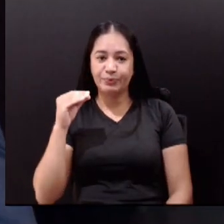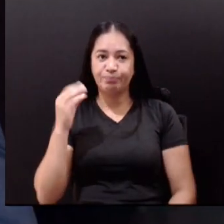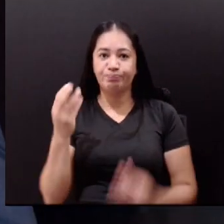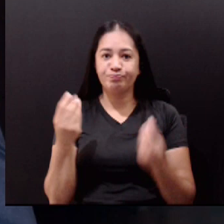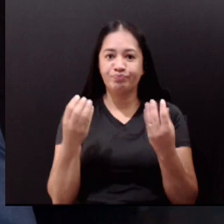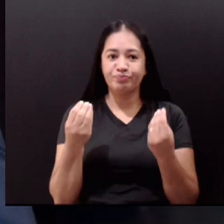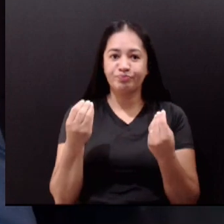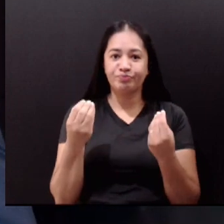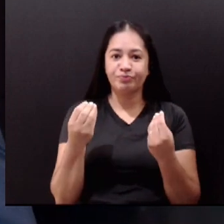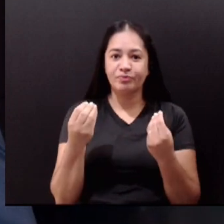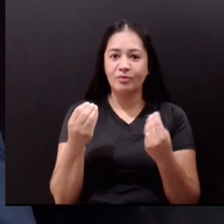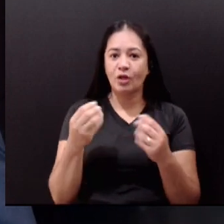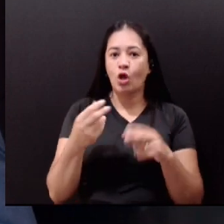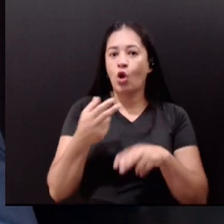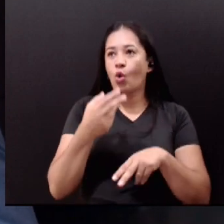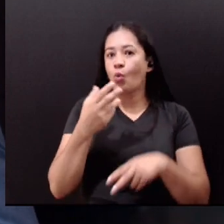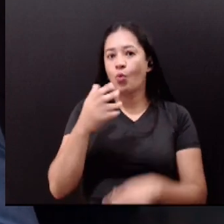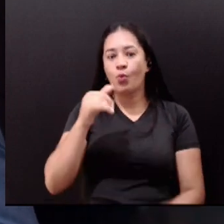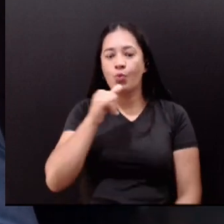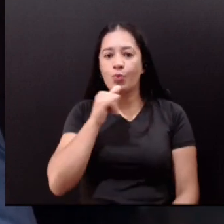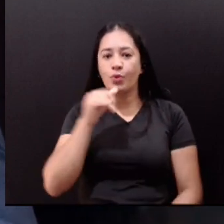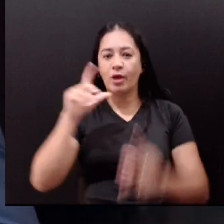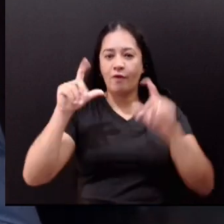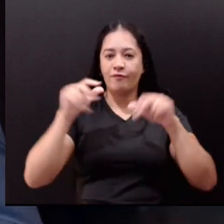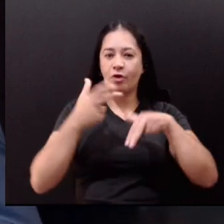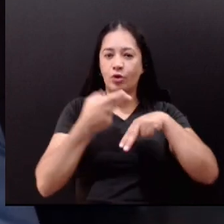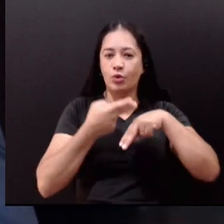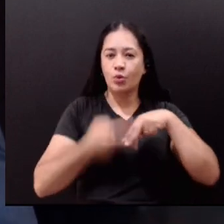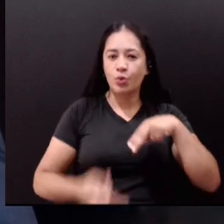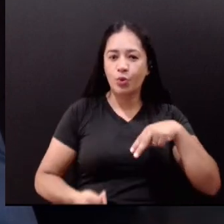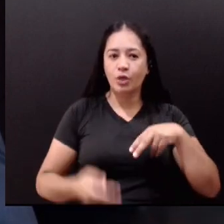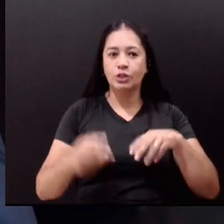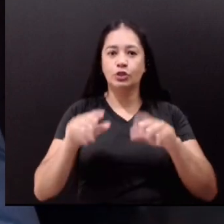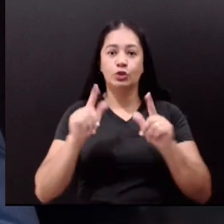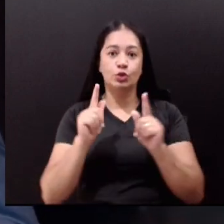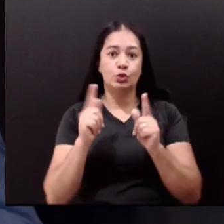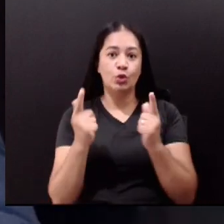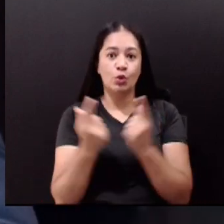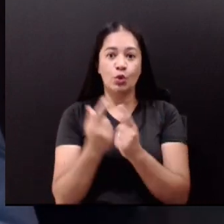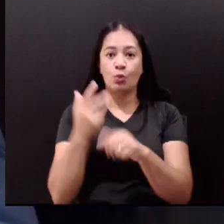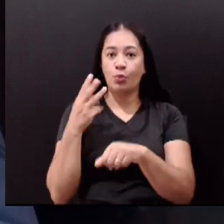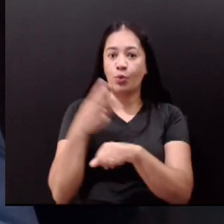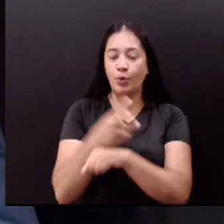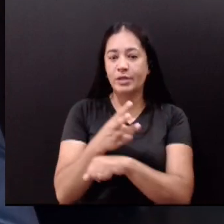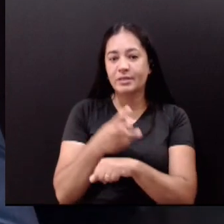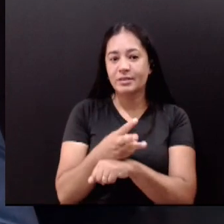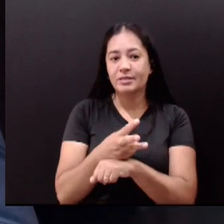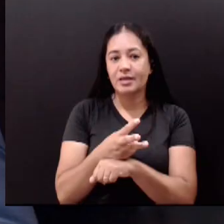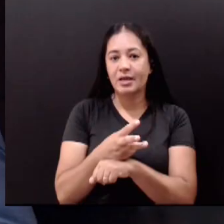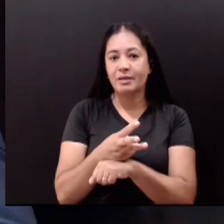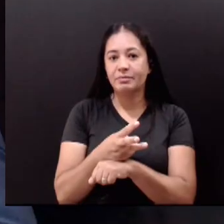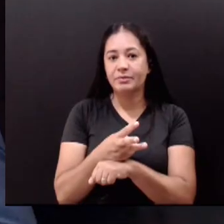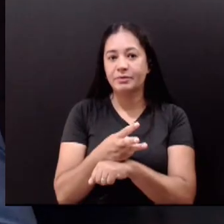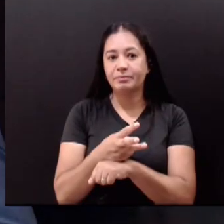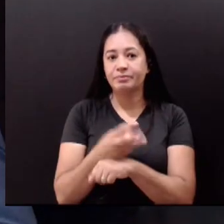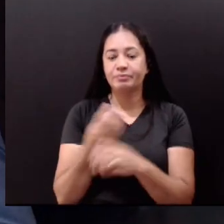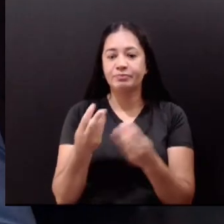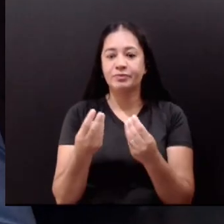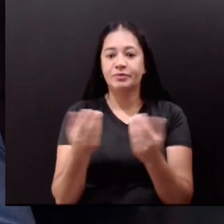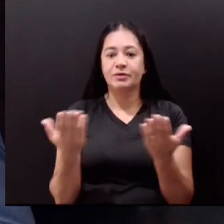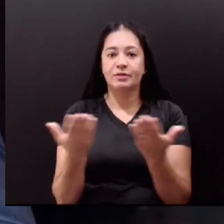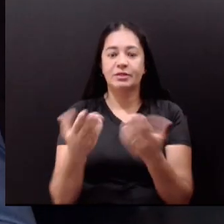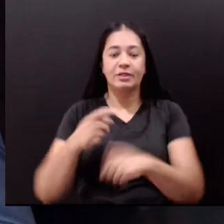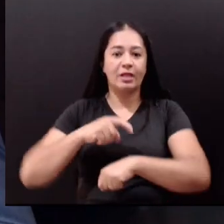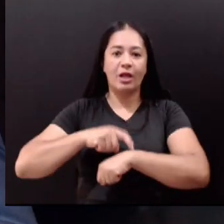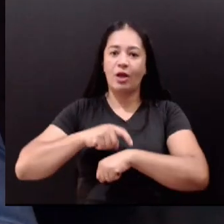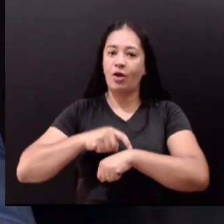né, no grupo de WhatsApp, né, se ele armazena aquele, né, automaticamente, muitos